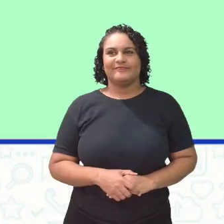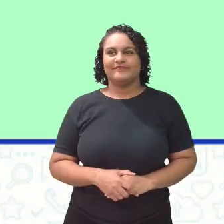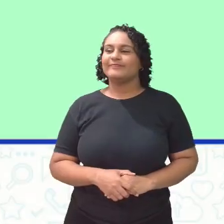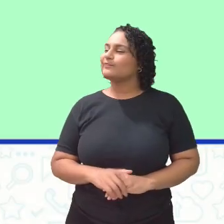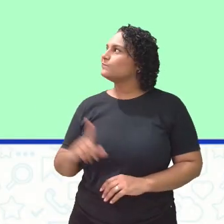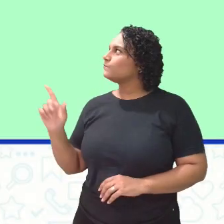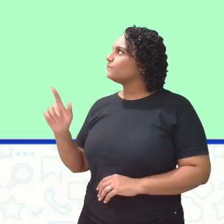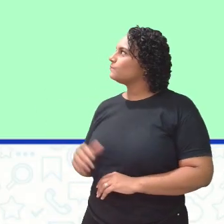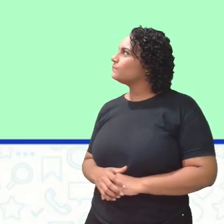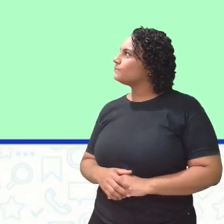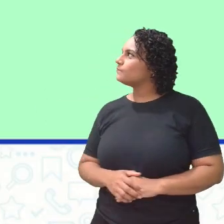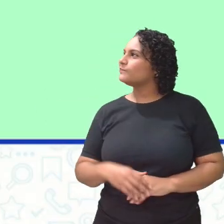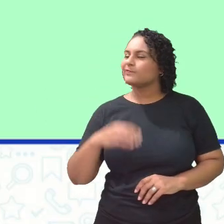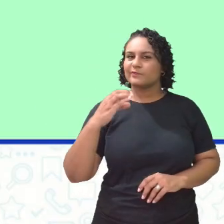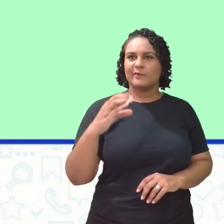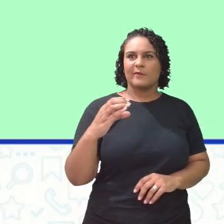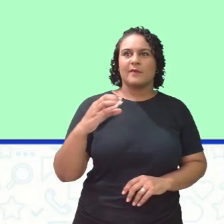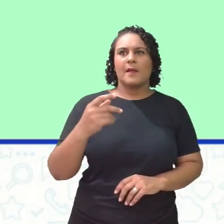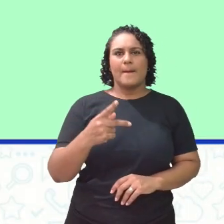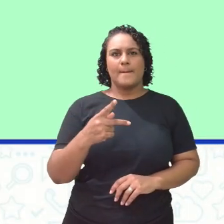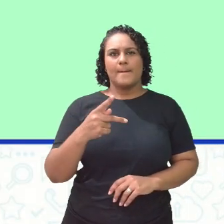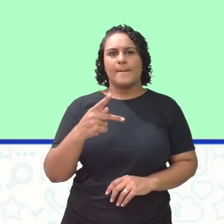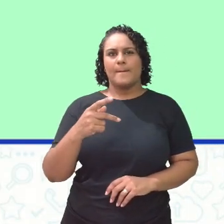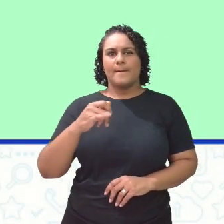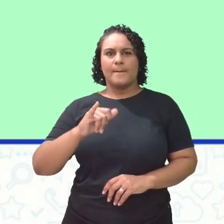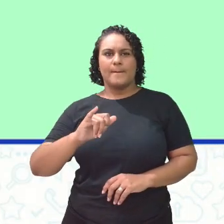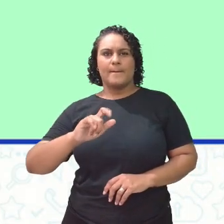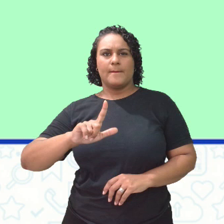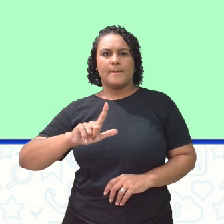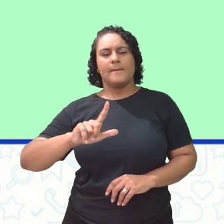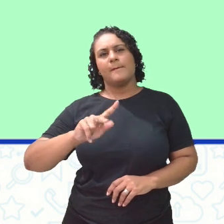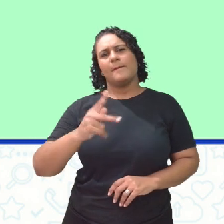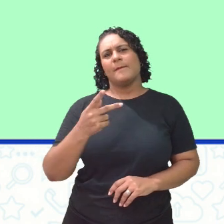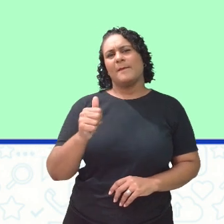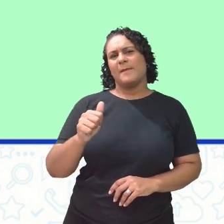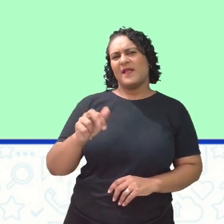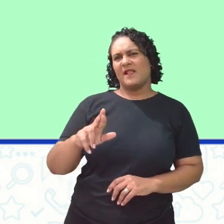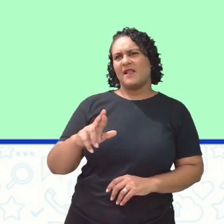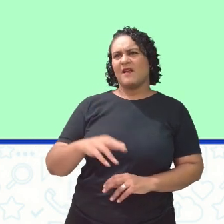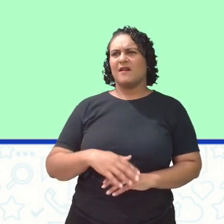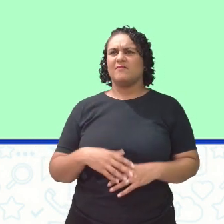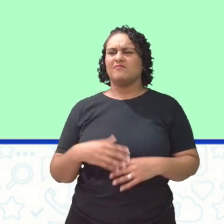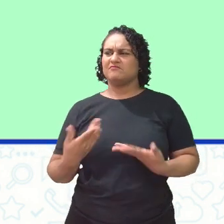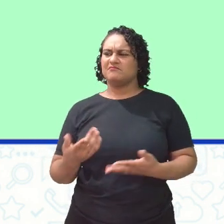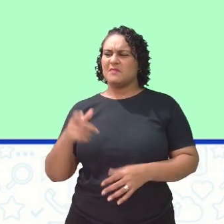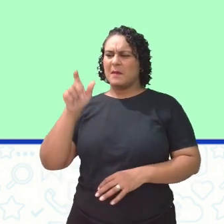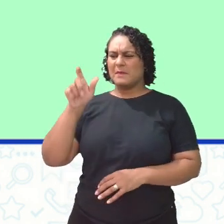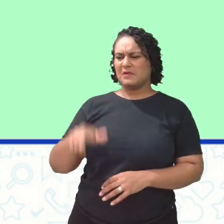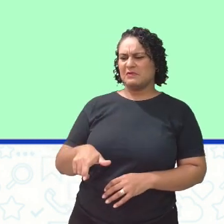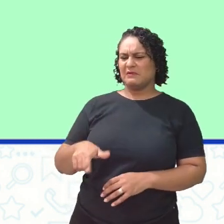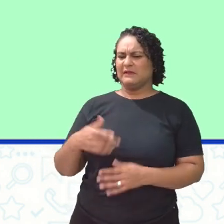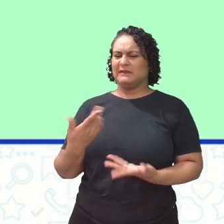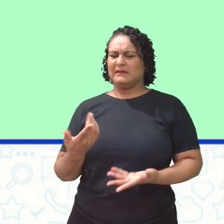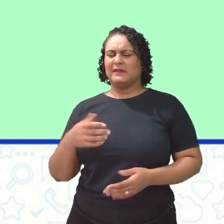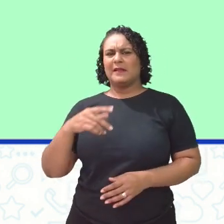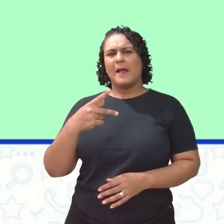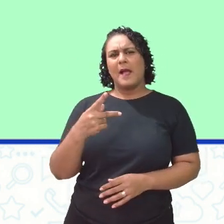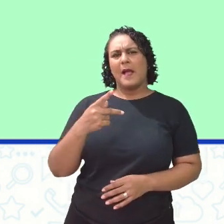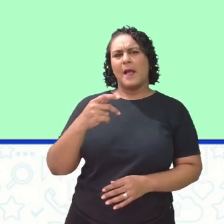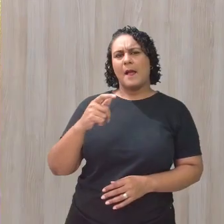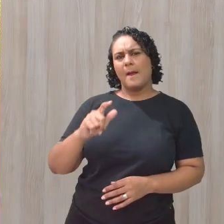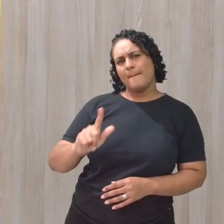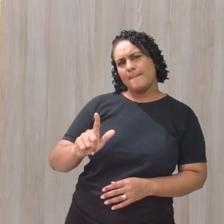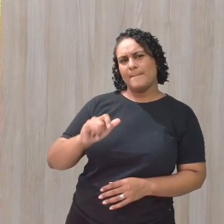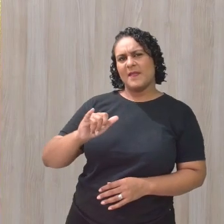Colocar pilha, pilhar, não é? Fulano está pilhando cicrano, usamos assim, né, na nossa